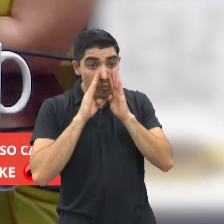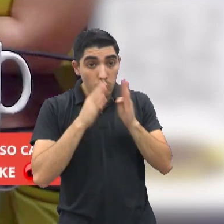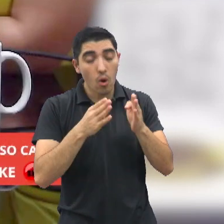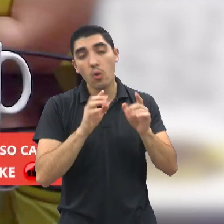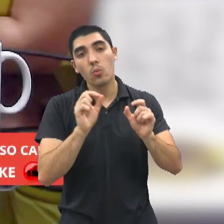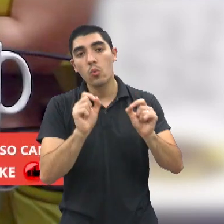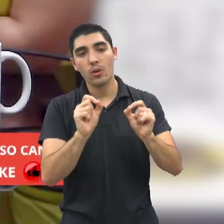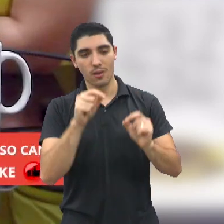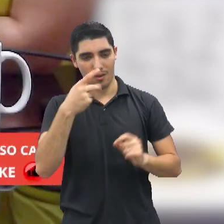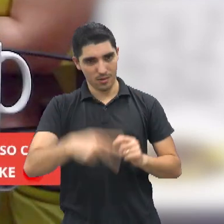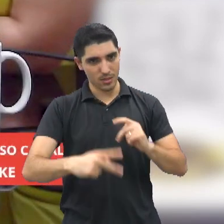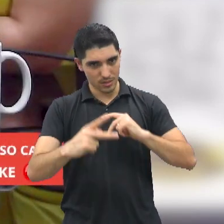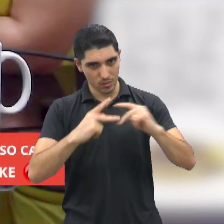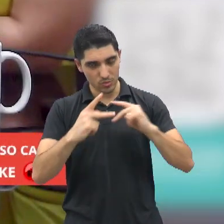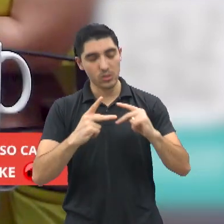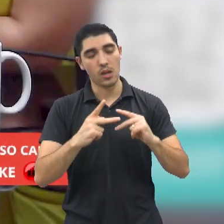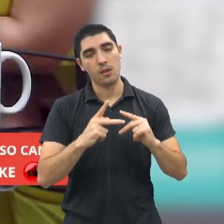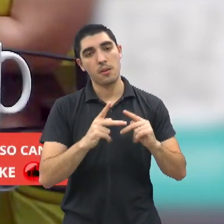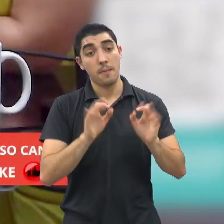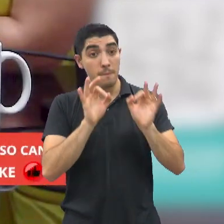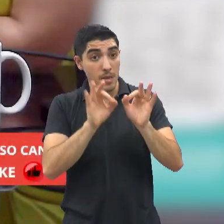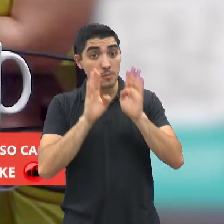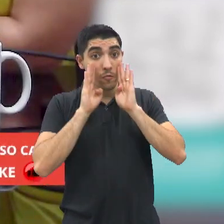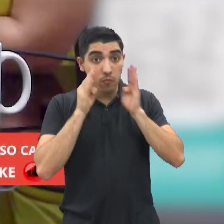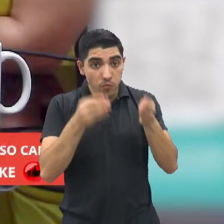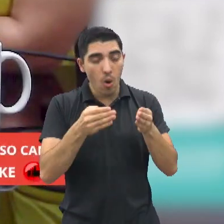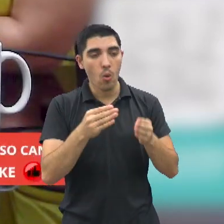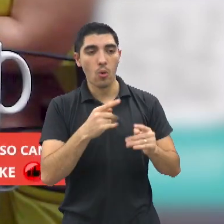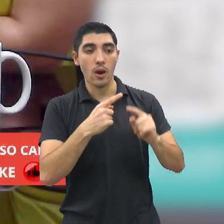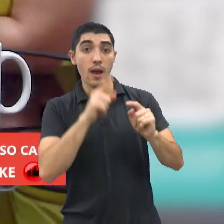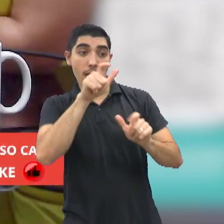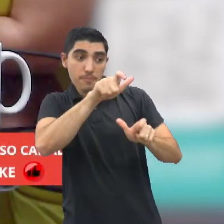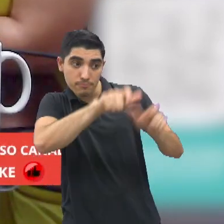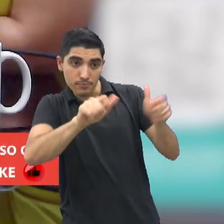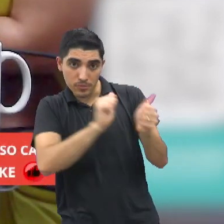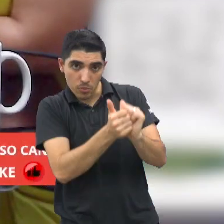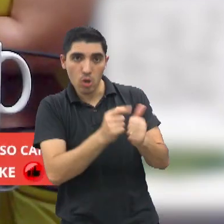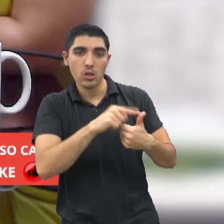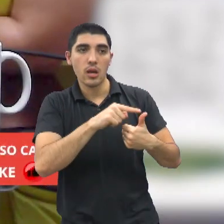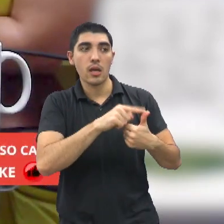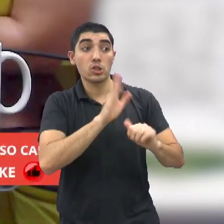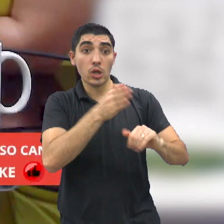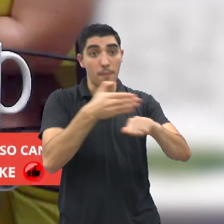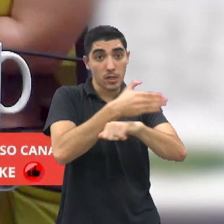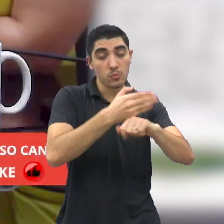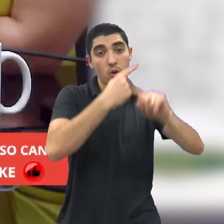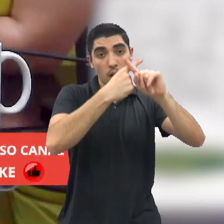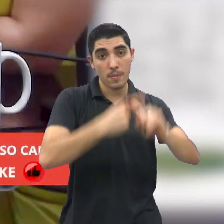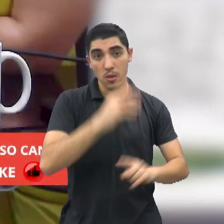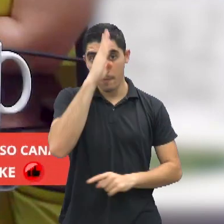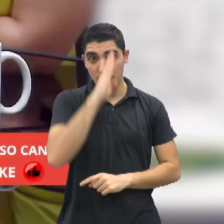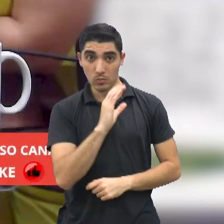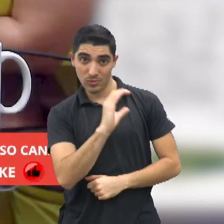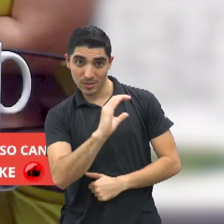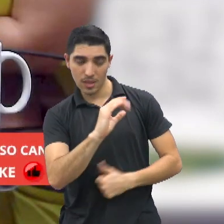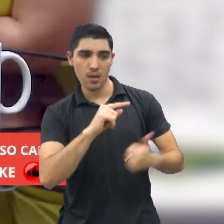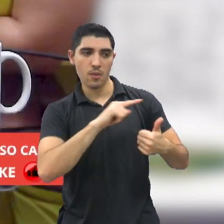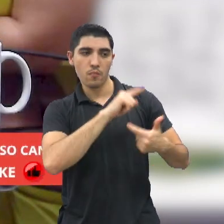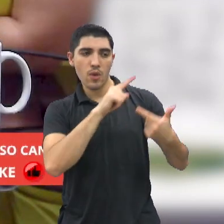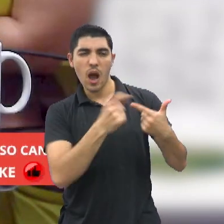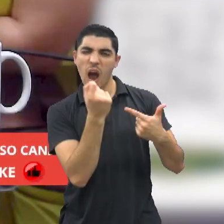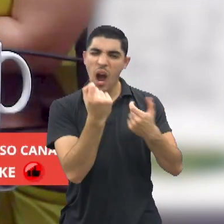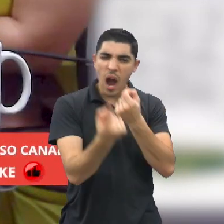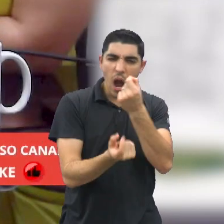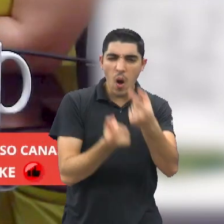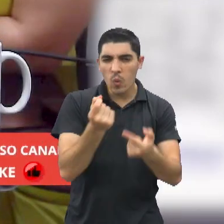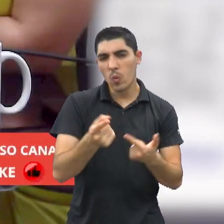São José eh Série C do Brasileiro e alguma coisinha muito pequena da B alguma coisinha muito